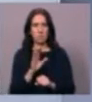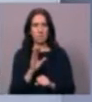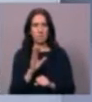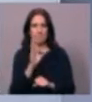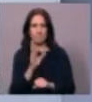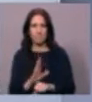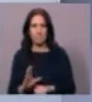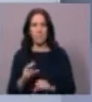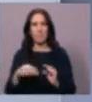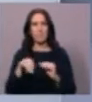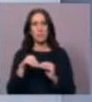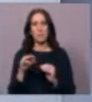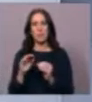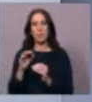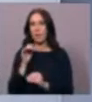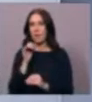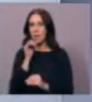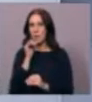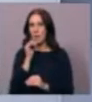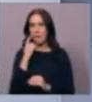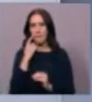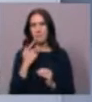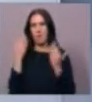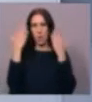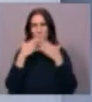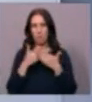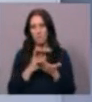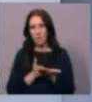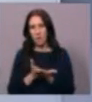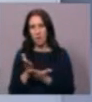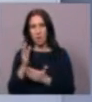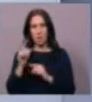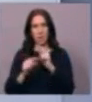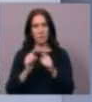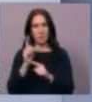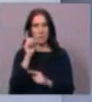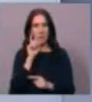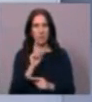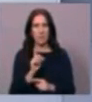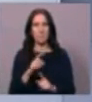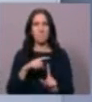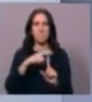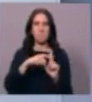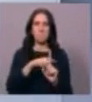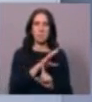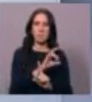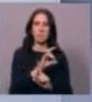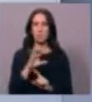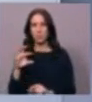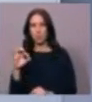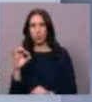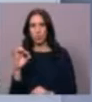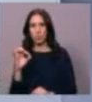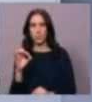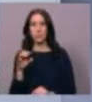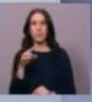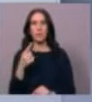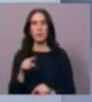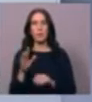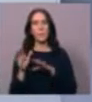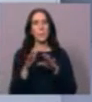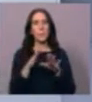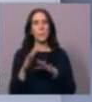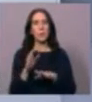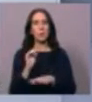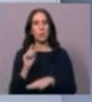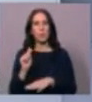também no Algarve, é para prolongar durante a noite e o dia de amanhã. Temperaturas aqui entre os 16 e os 18 graus, aqui o vento a soprar de